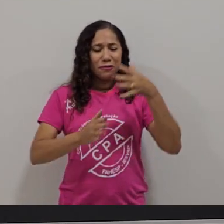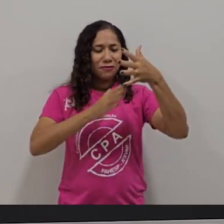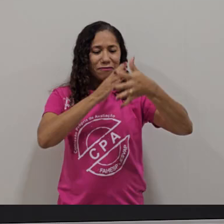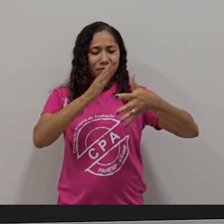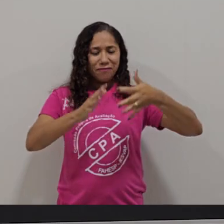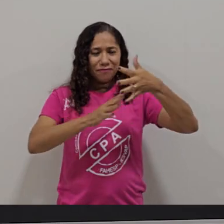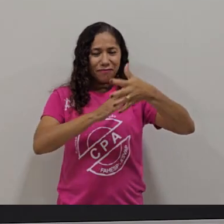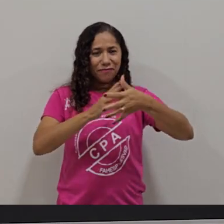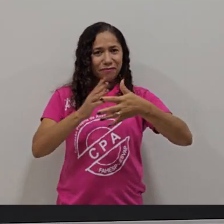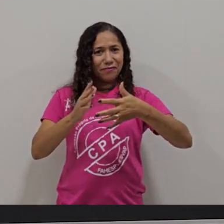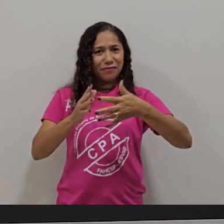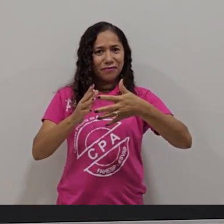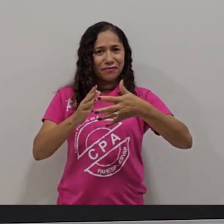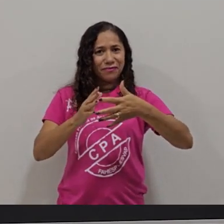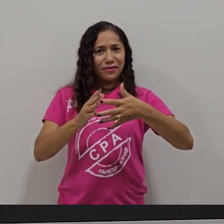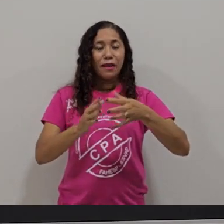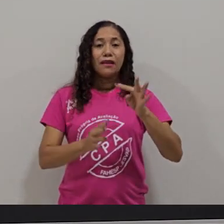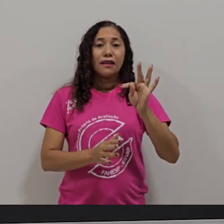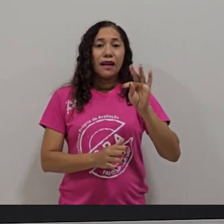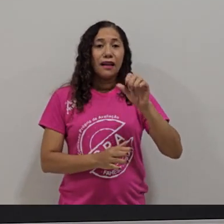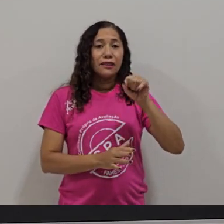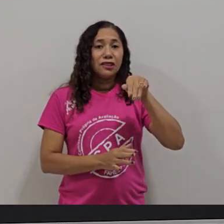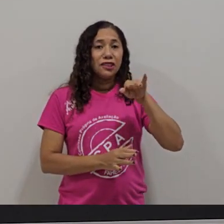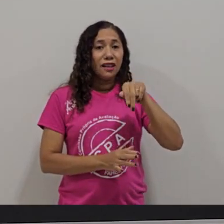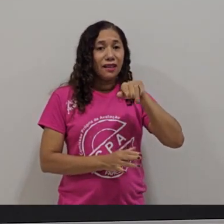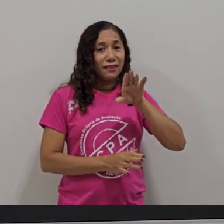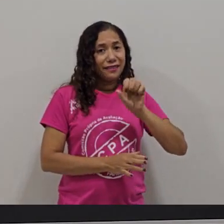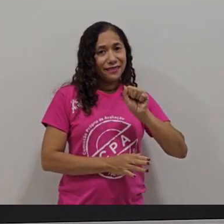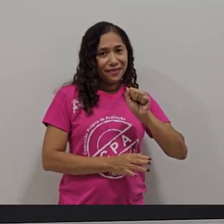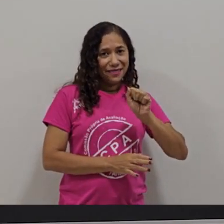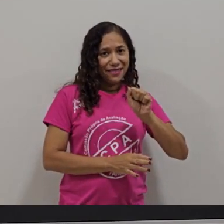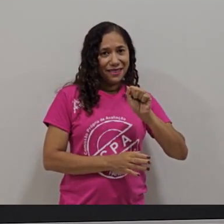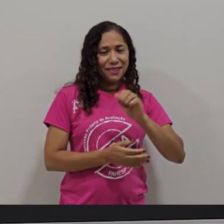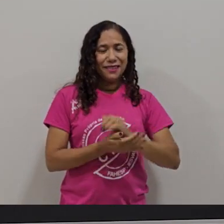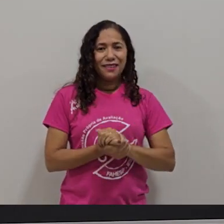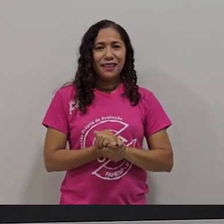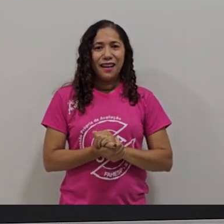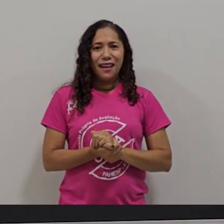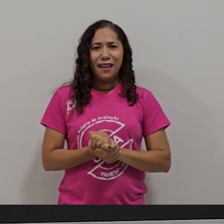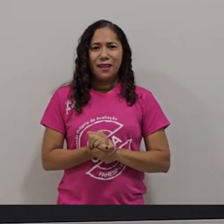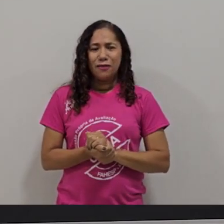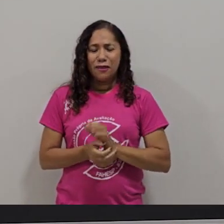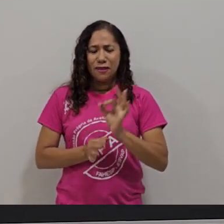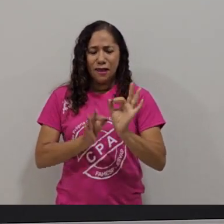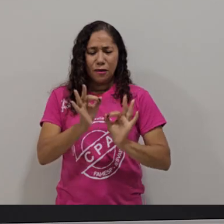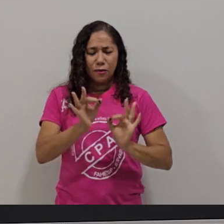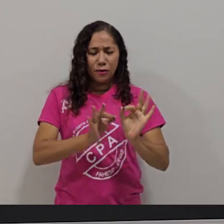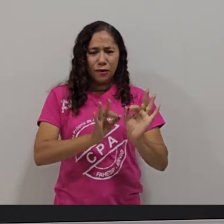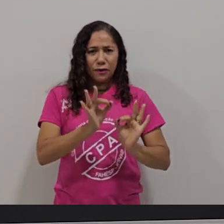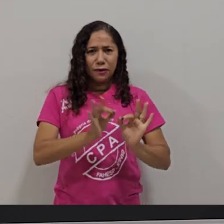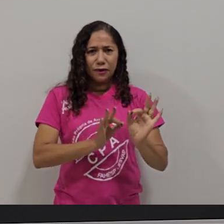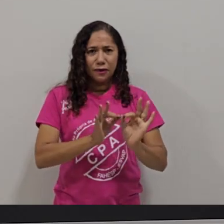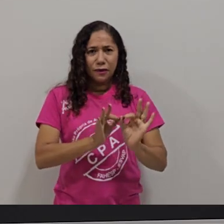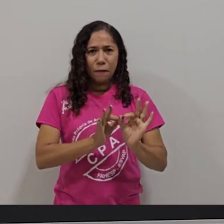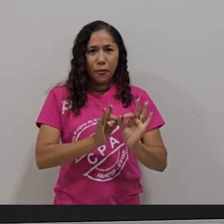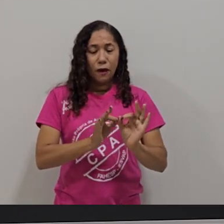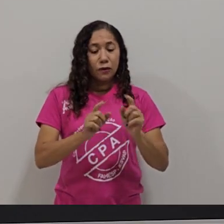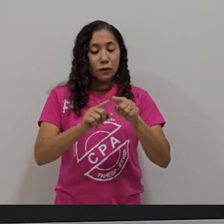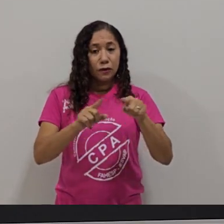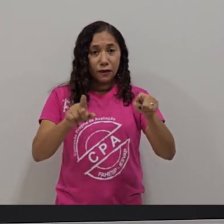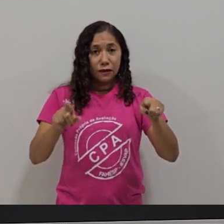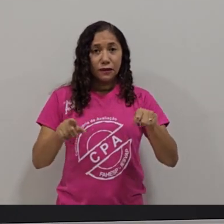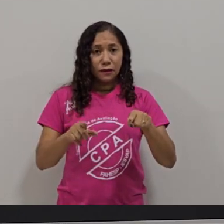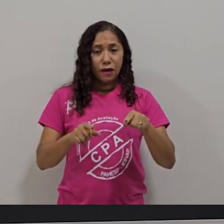Essa ideia. é a professora Tatiana. Então, ela fez todo um trabalho com a sala